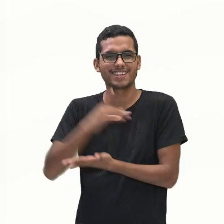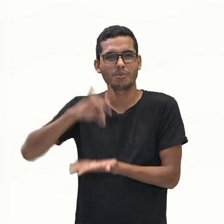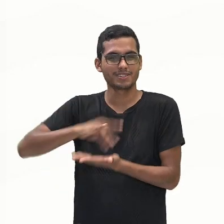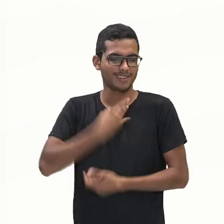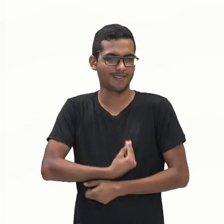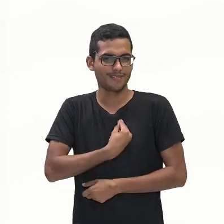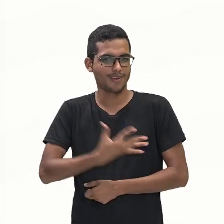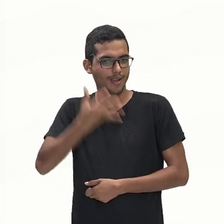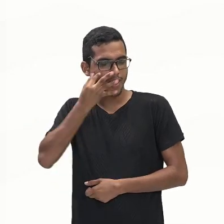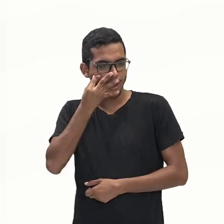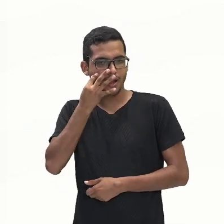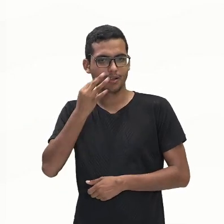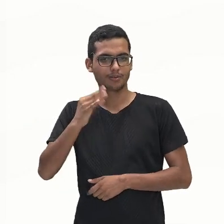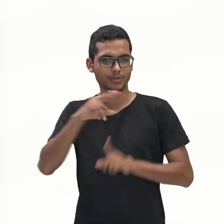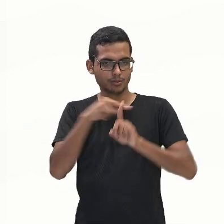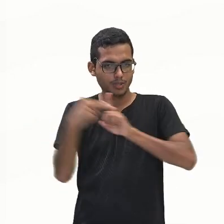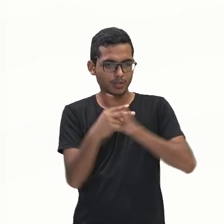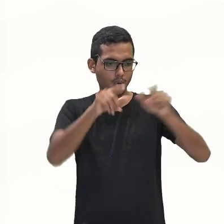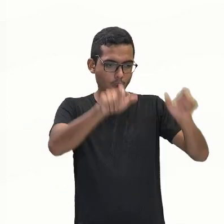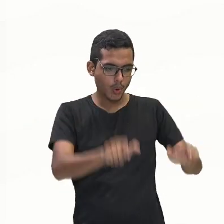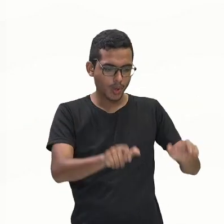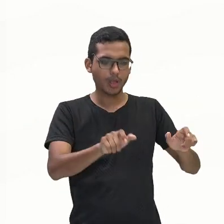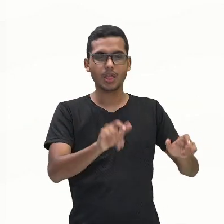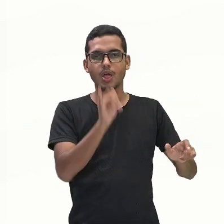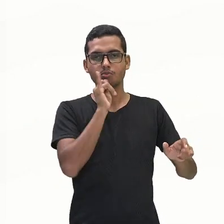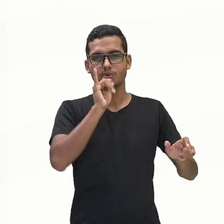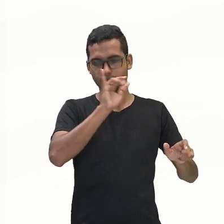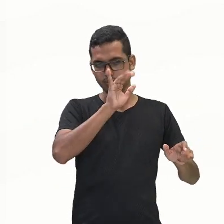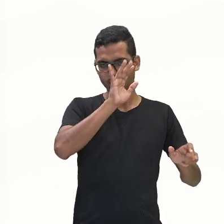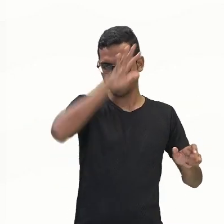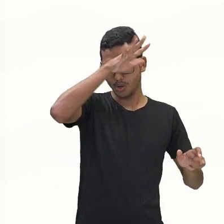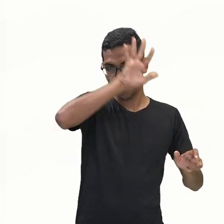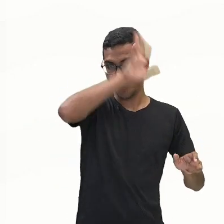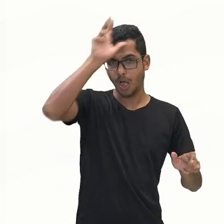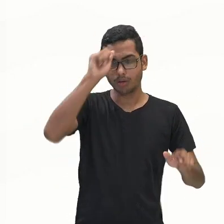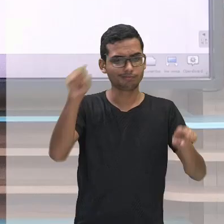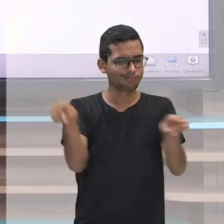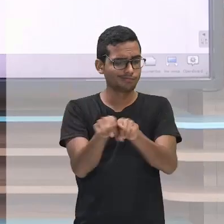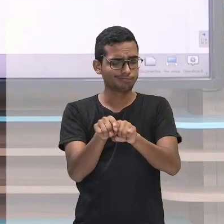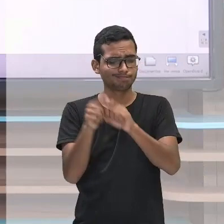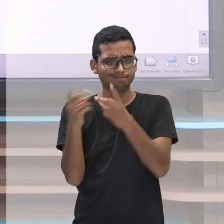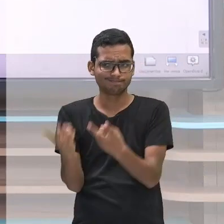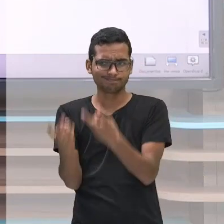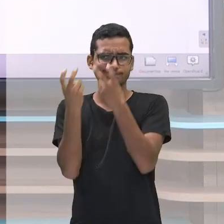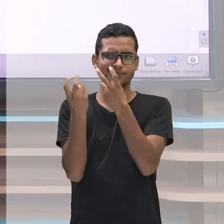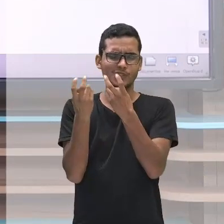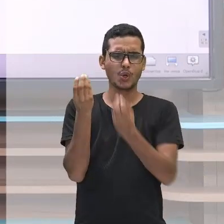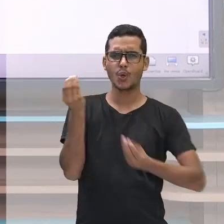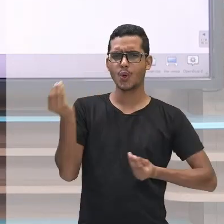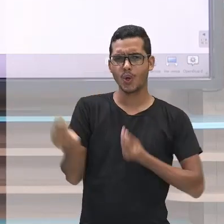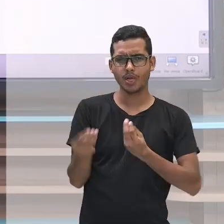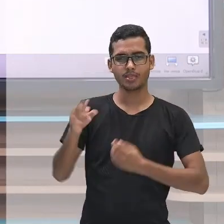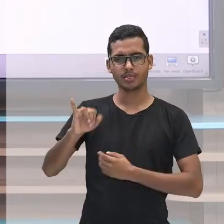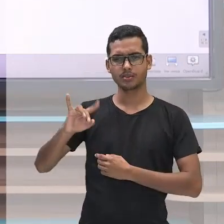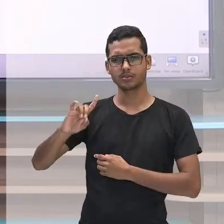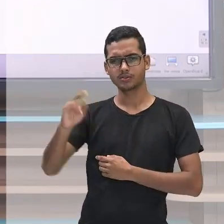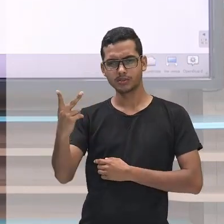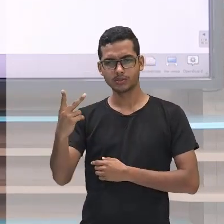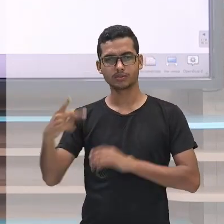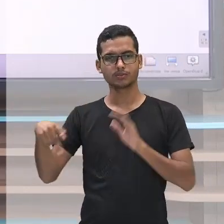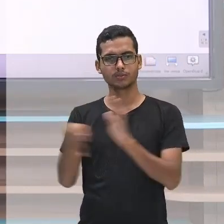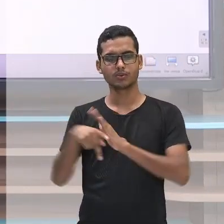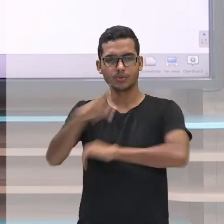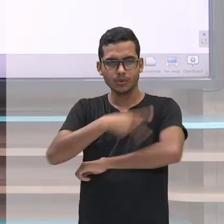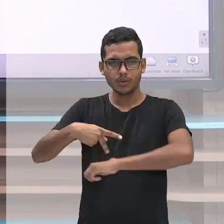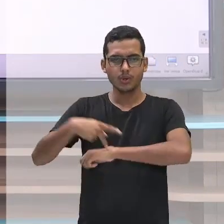numa visão mais local, né, com relação ao Amazonas, mas a gente também observa o IDH do país,